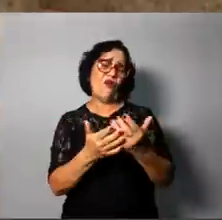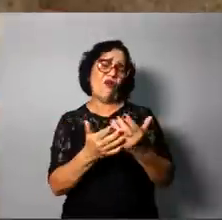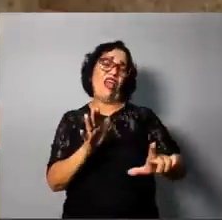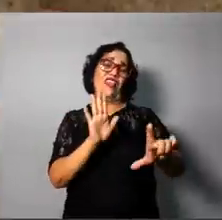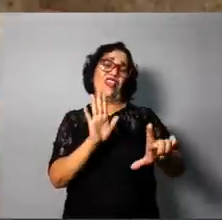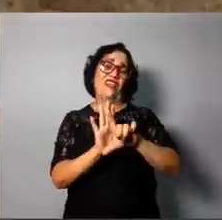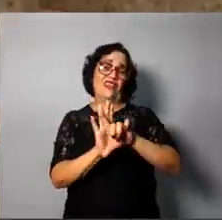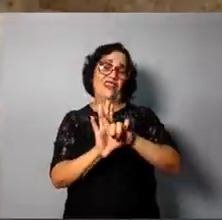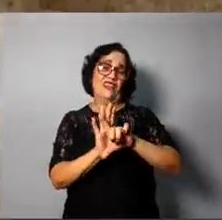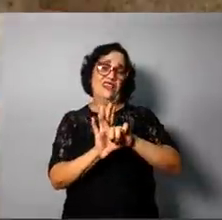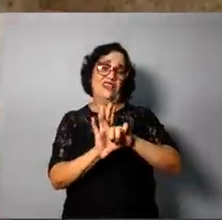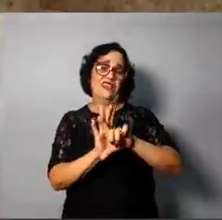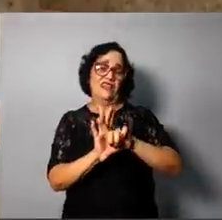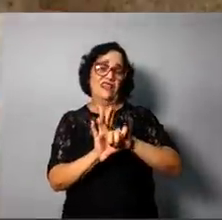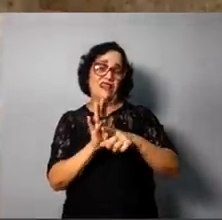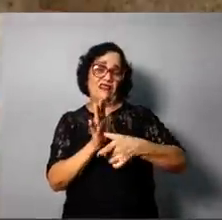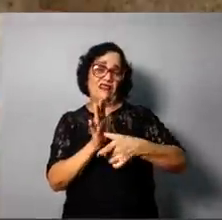Os jarros estão vazios.